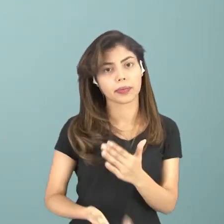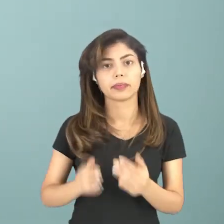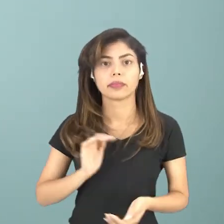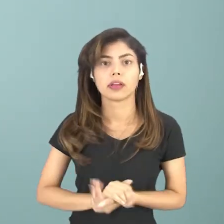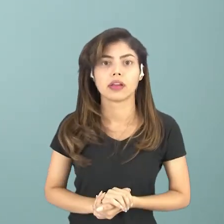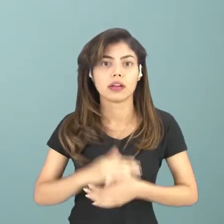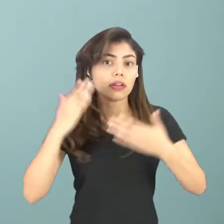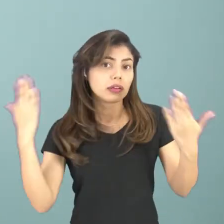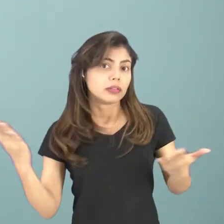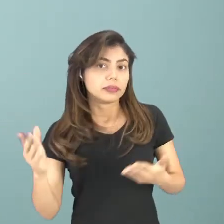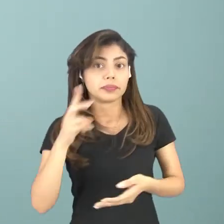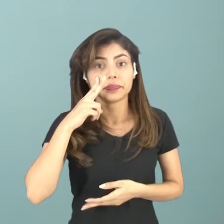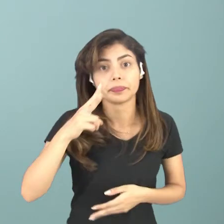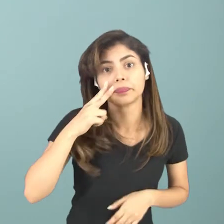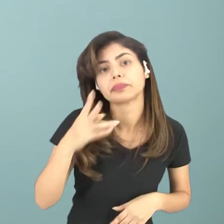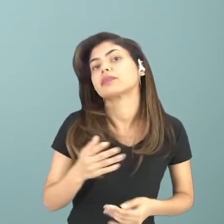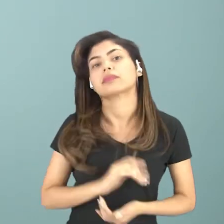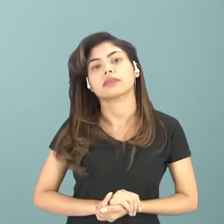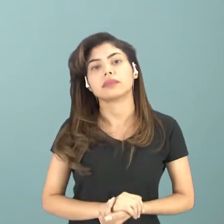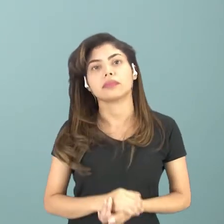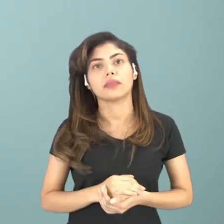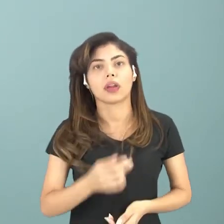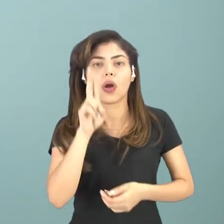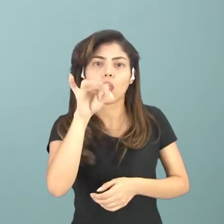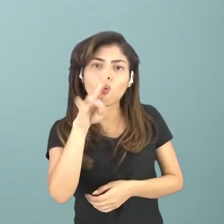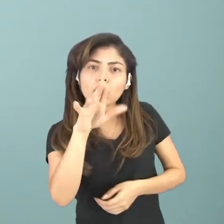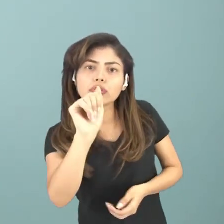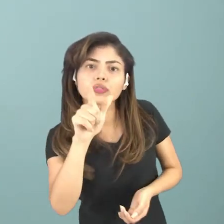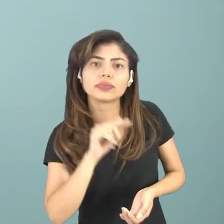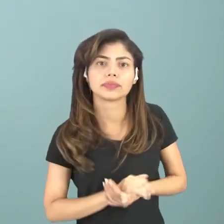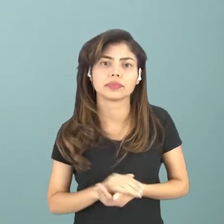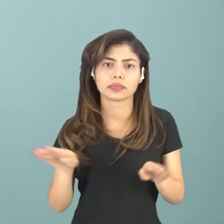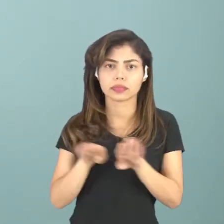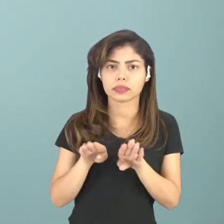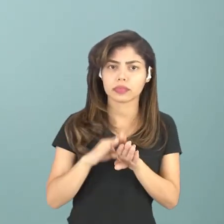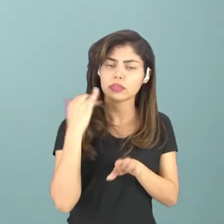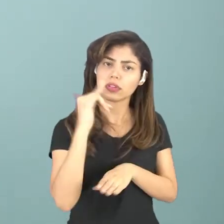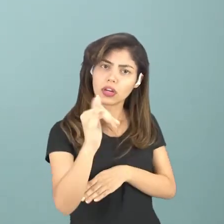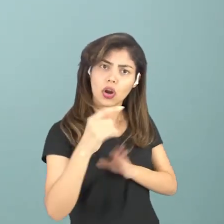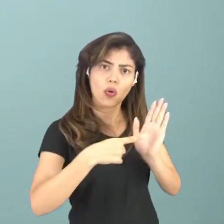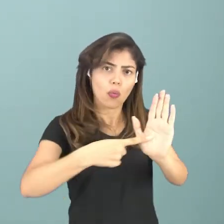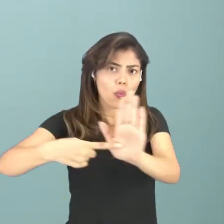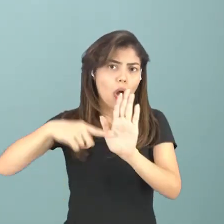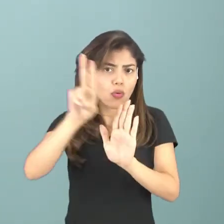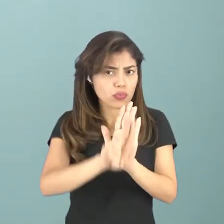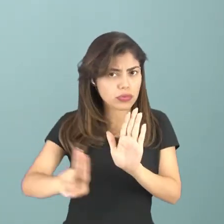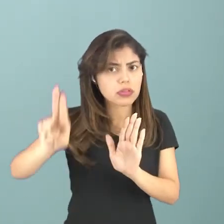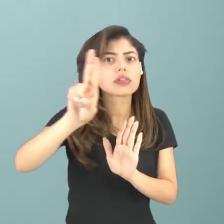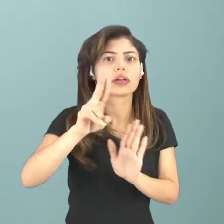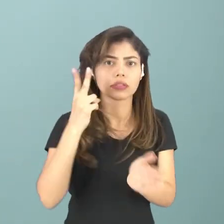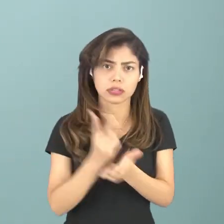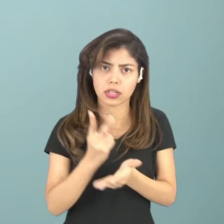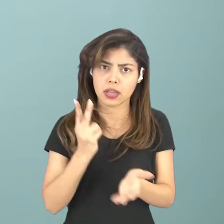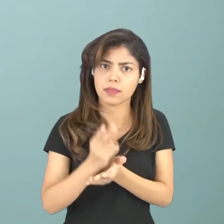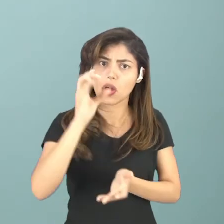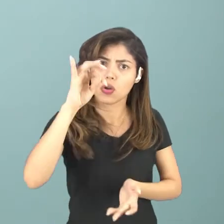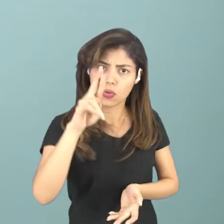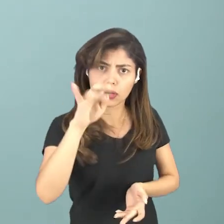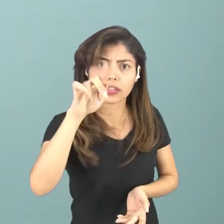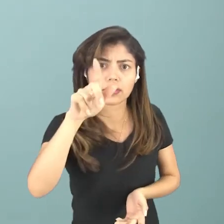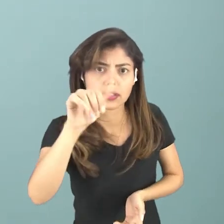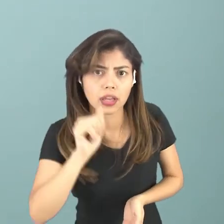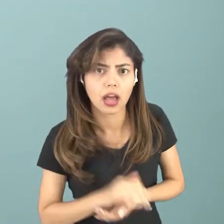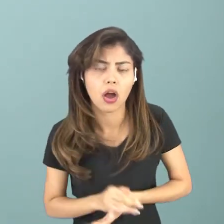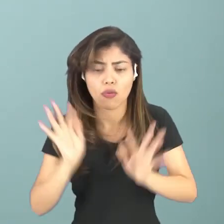a um aparelho que é utilizado para concretizar o fim do que se destina, e energia dissipada é a fração de